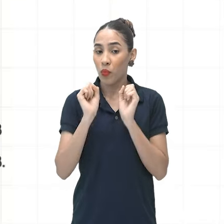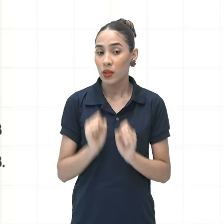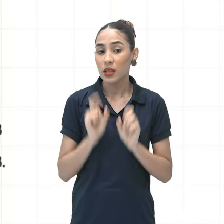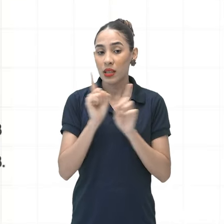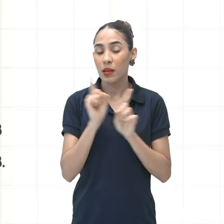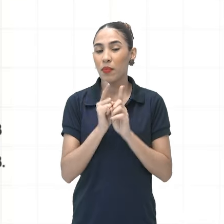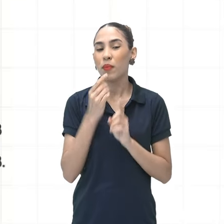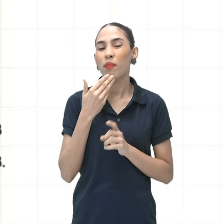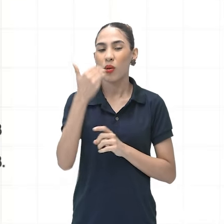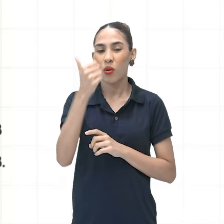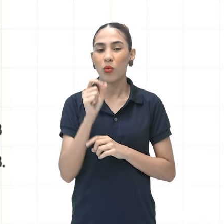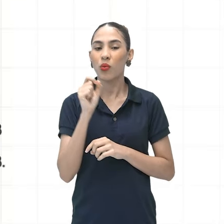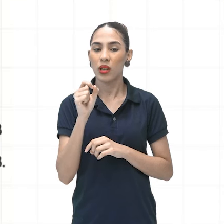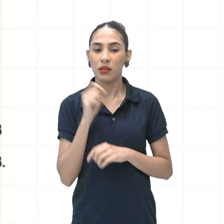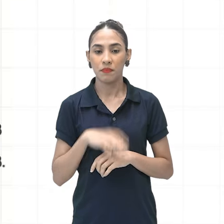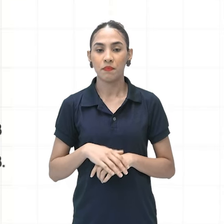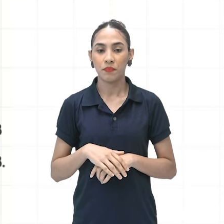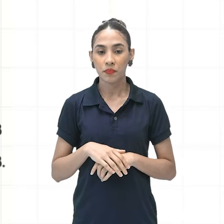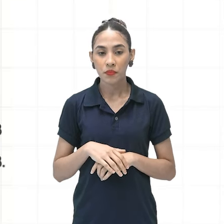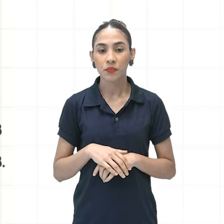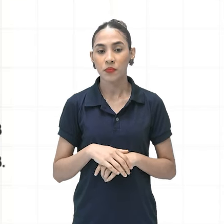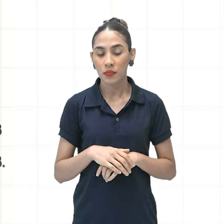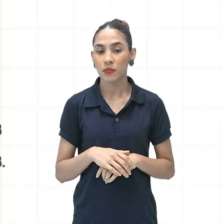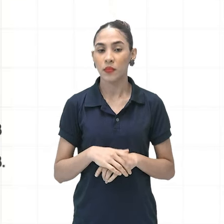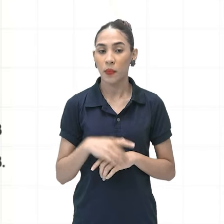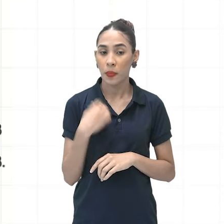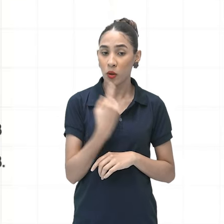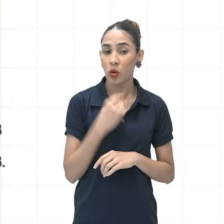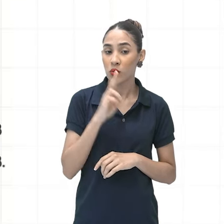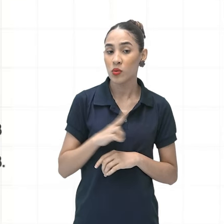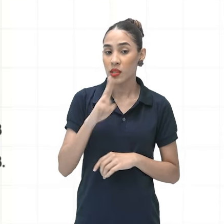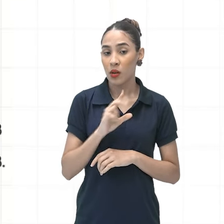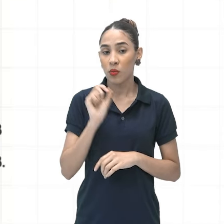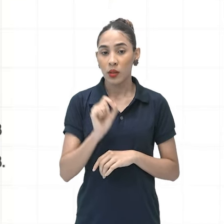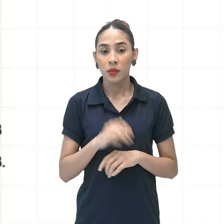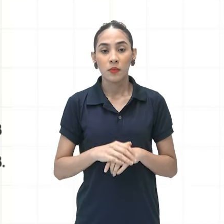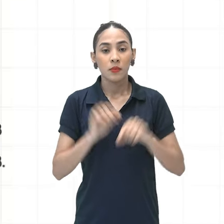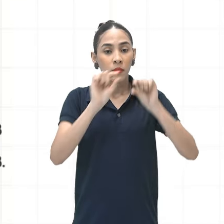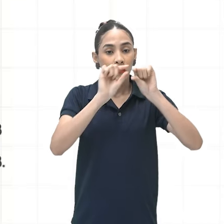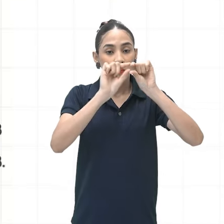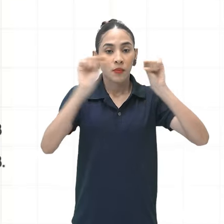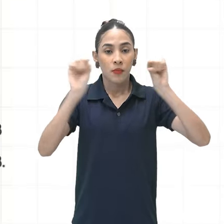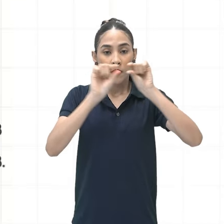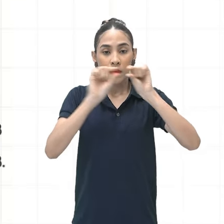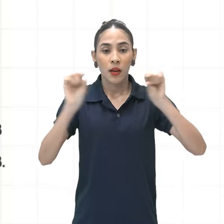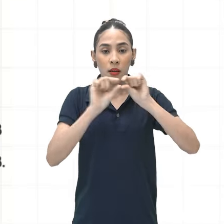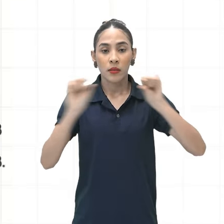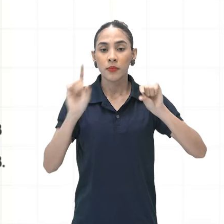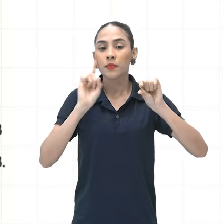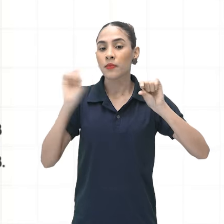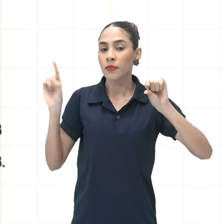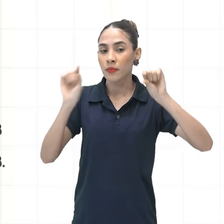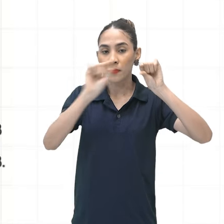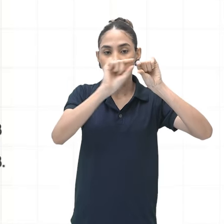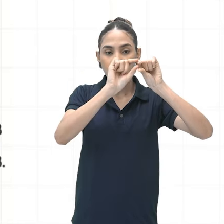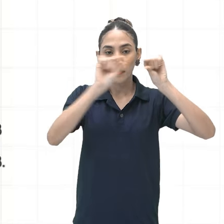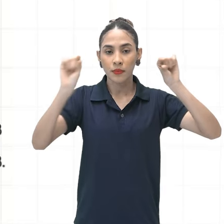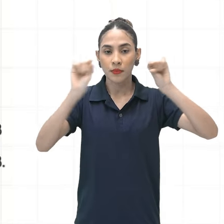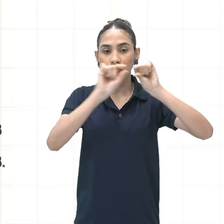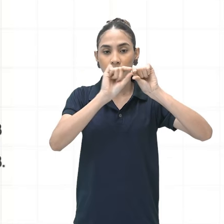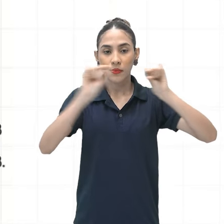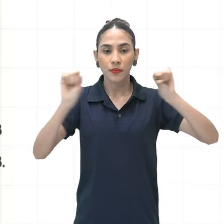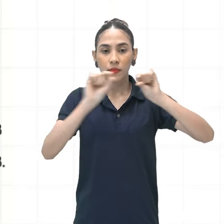ser melhorado seria, então, a gente colocar essas barras aqui, né? Essas barras aqui que